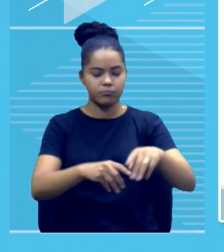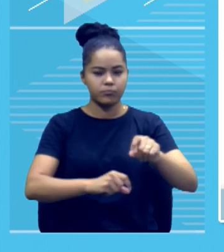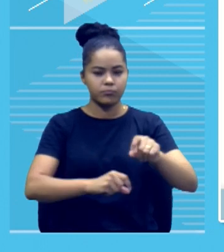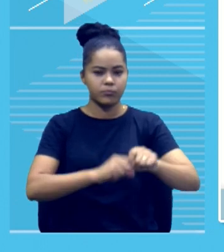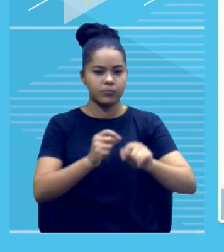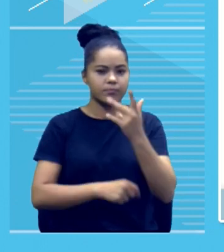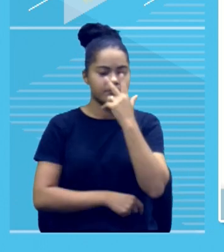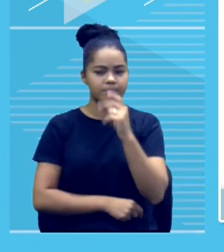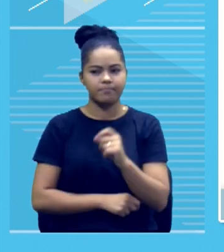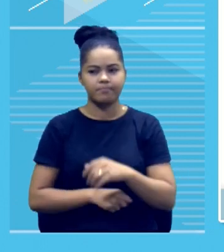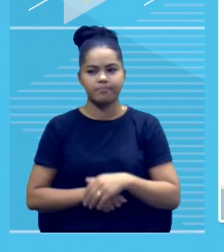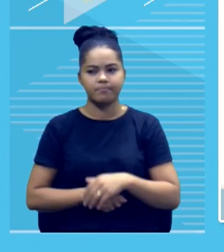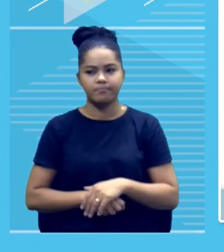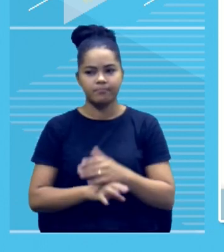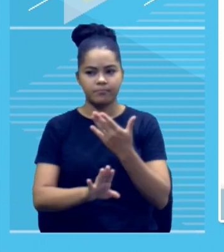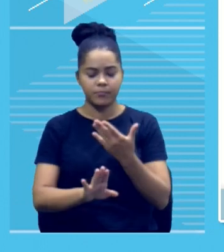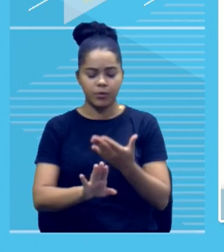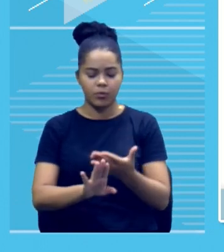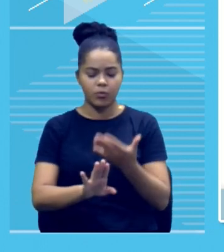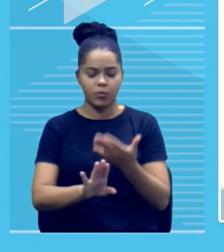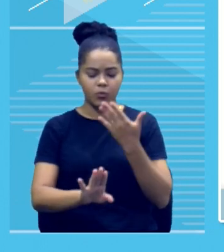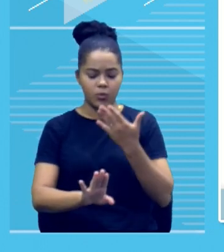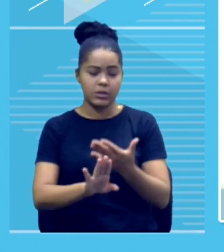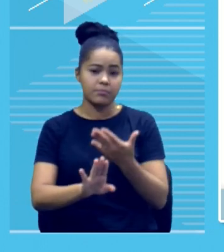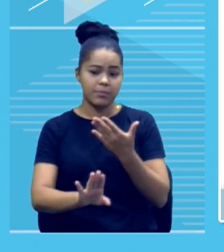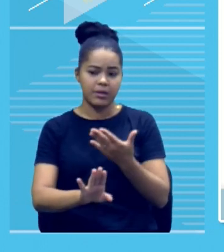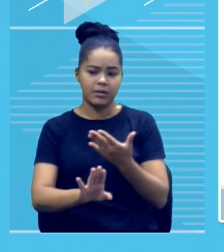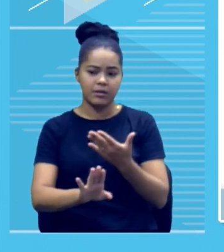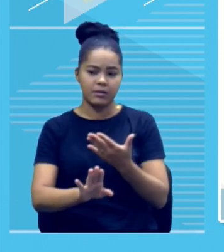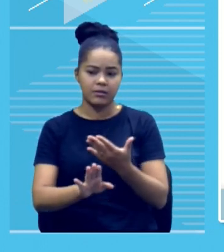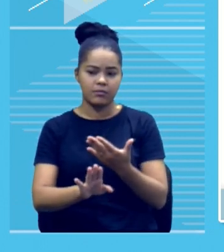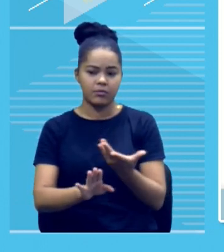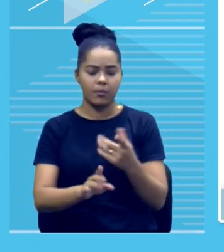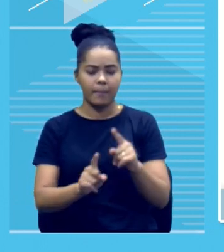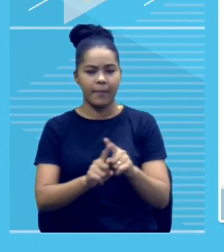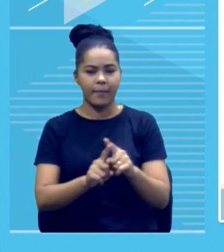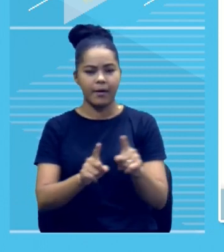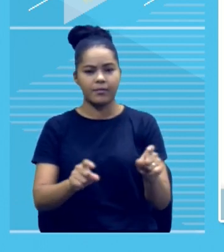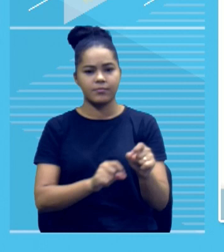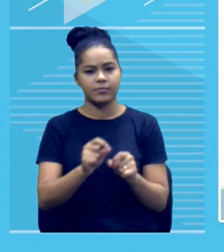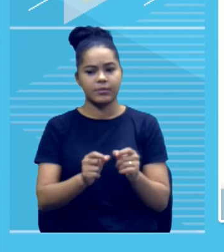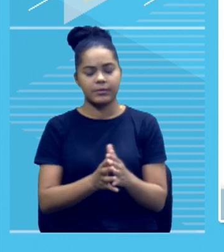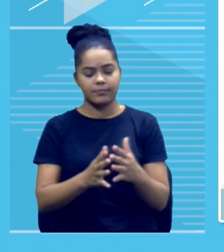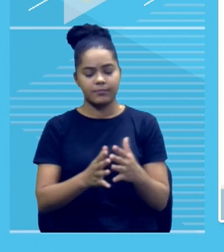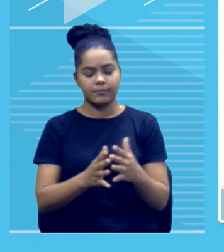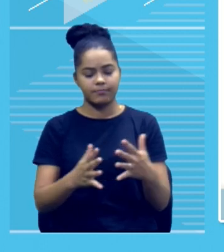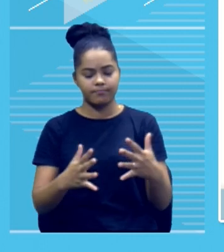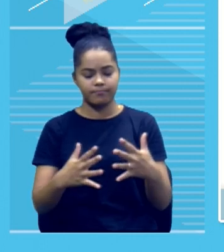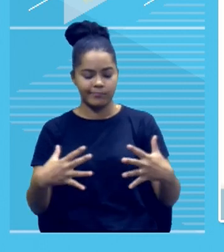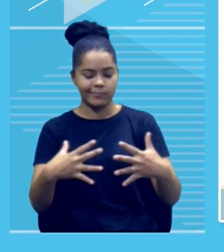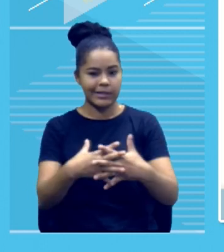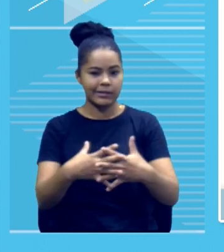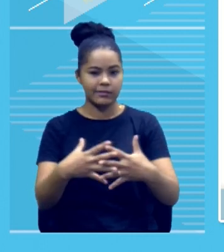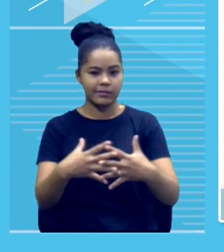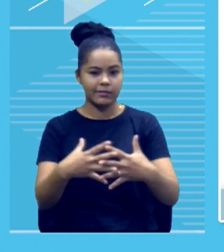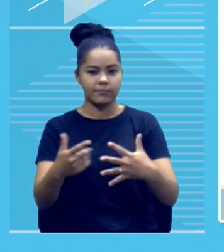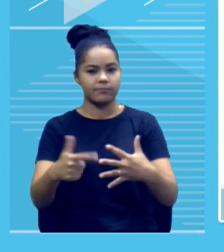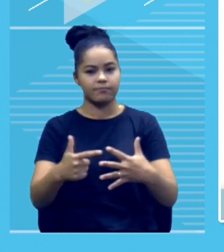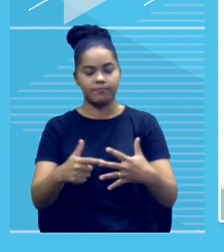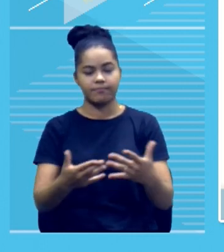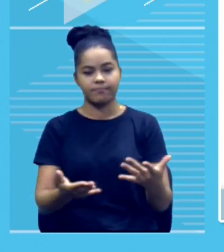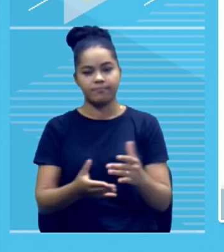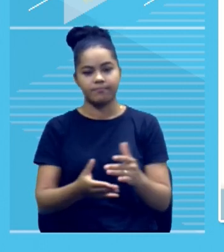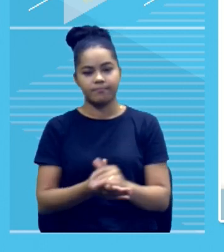no espelho. Mas não são super sobreponíveis, ou seja, eles não vão se encaixar. É quando você